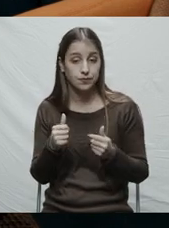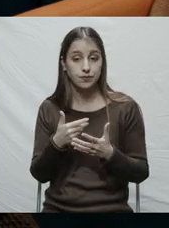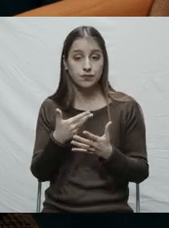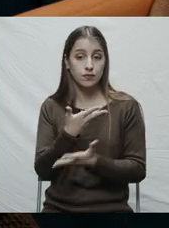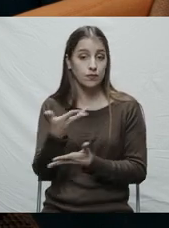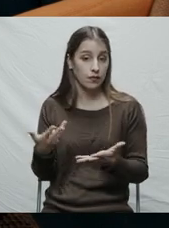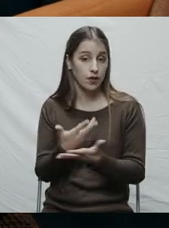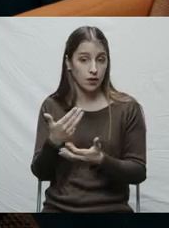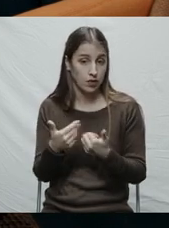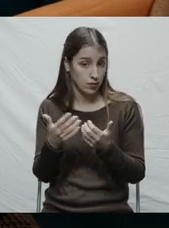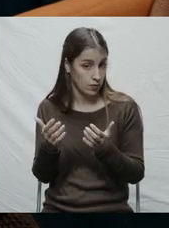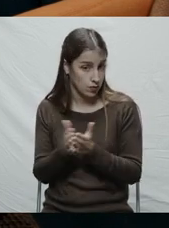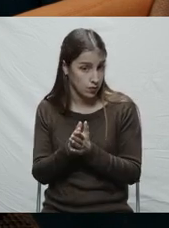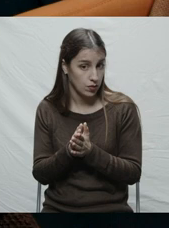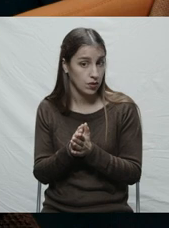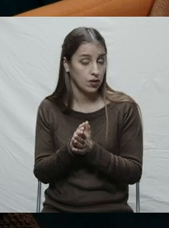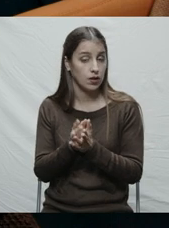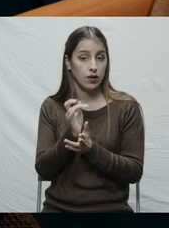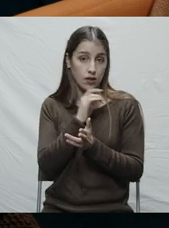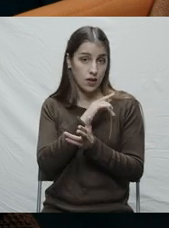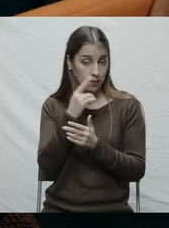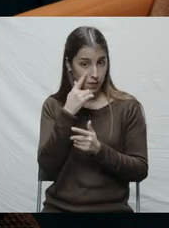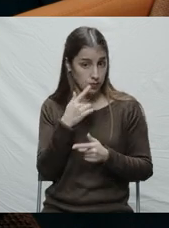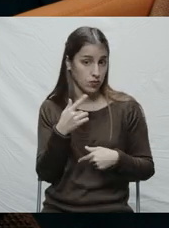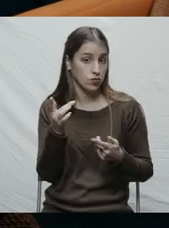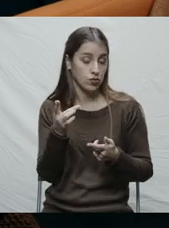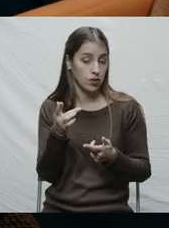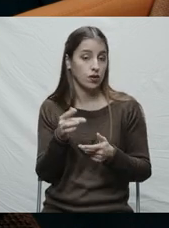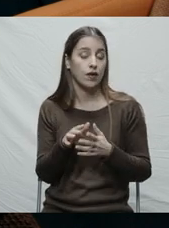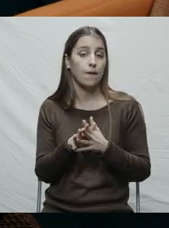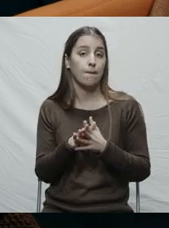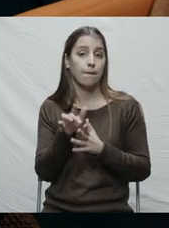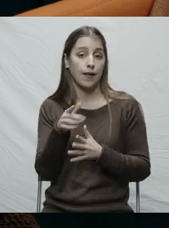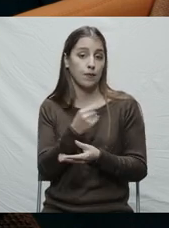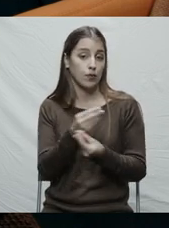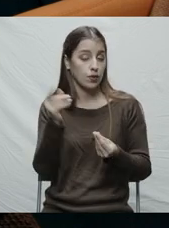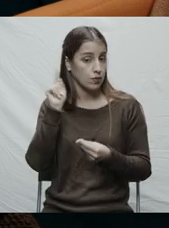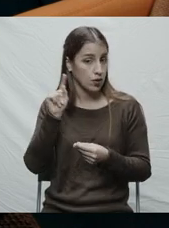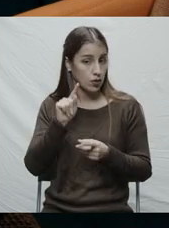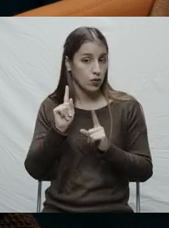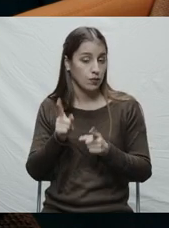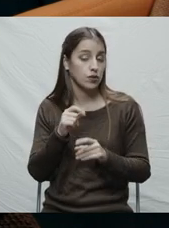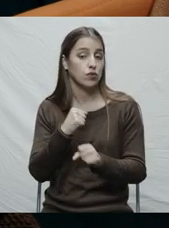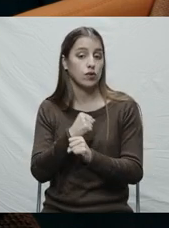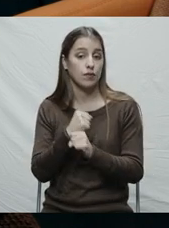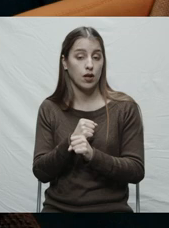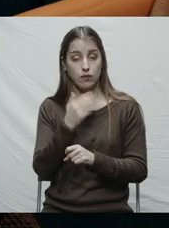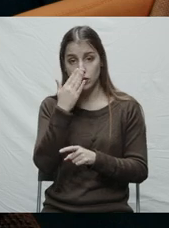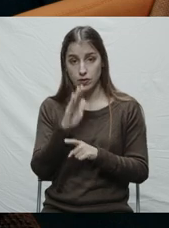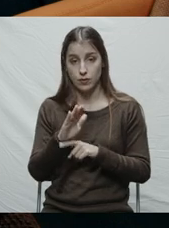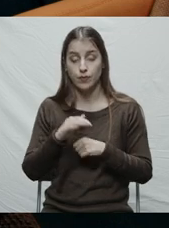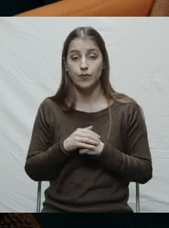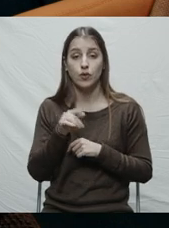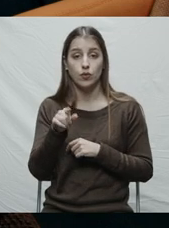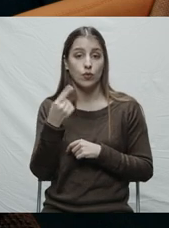com tudo que não seja denotativa, que seja conotativa. Isto é muito importante no começo do trabalho. Ou seja, tu,